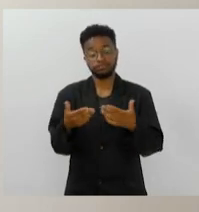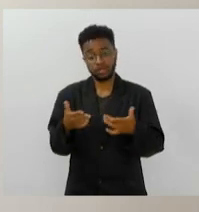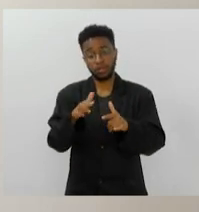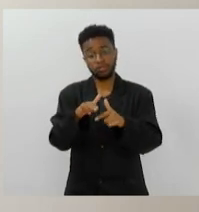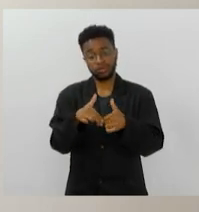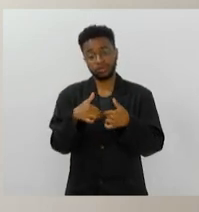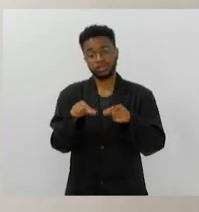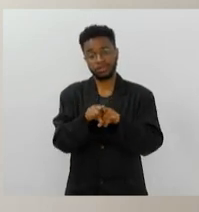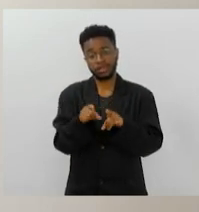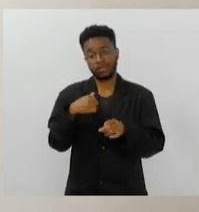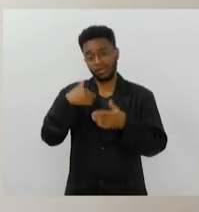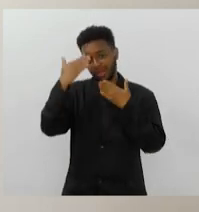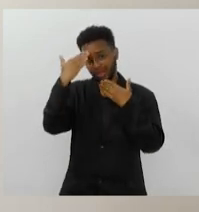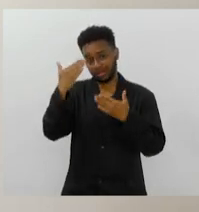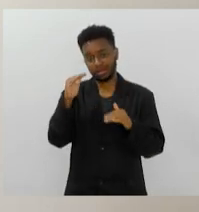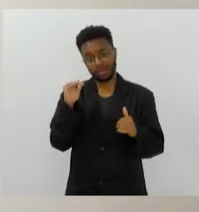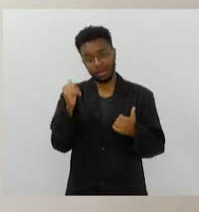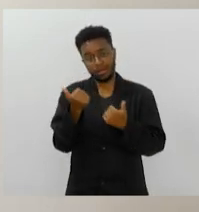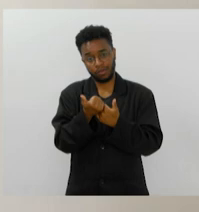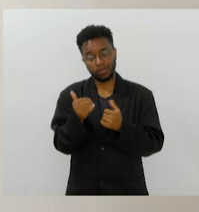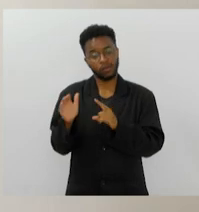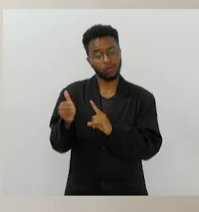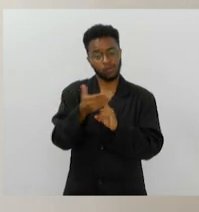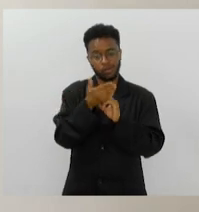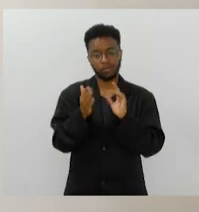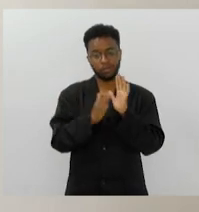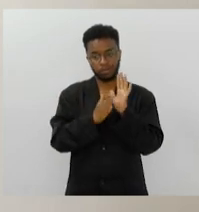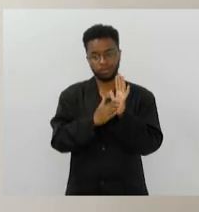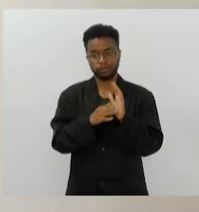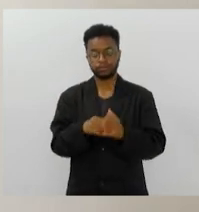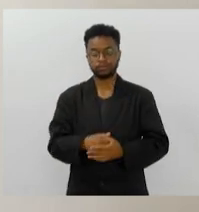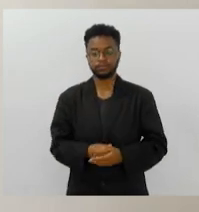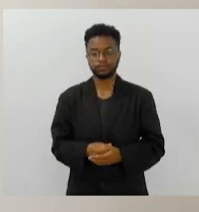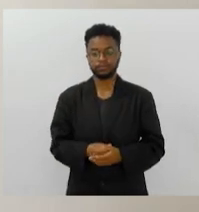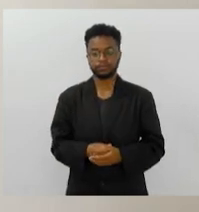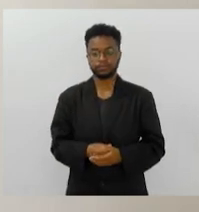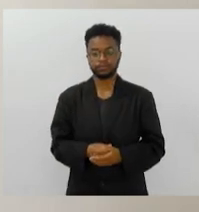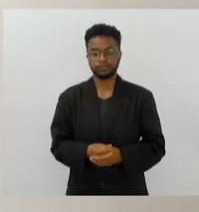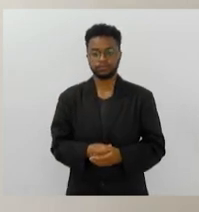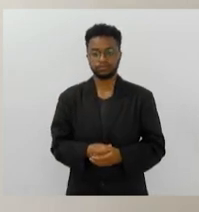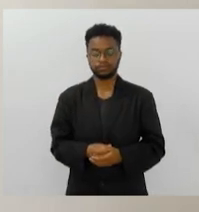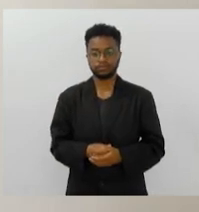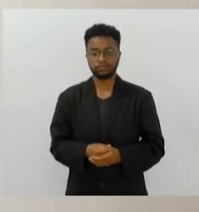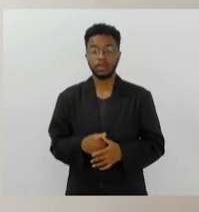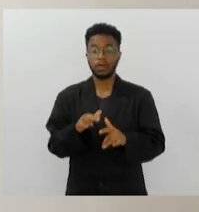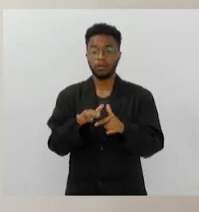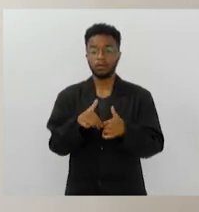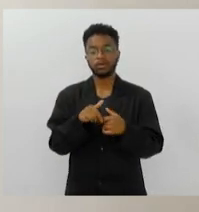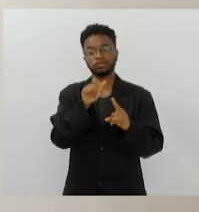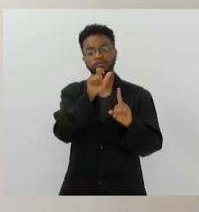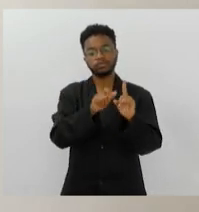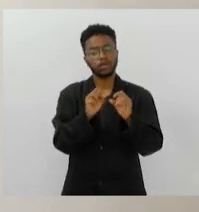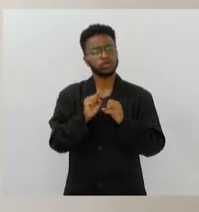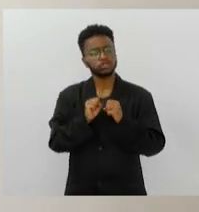também agradeço o acolhimento da proposição. Por meio da sua dedicada atuação